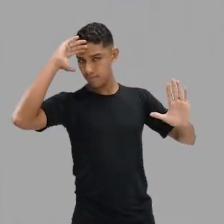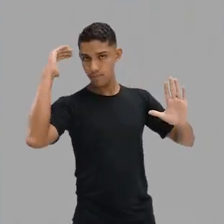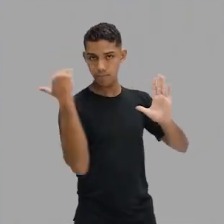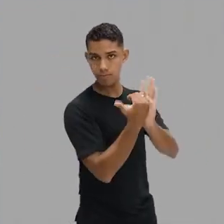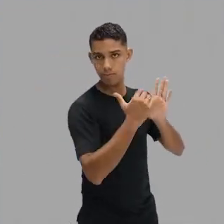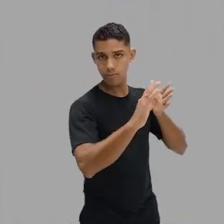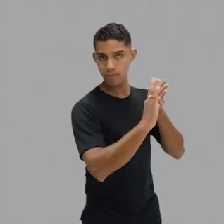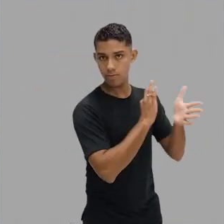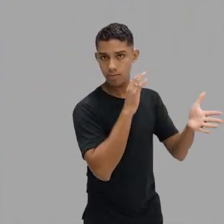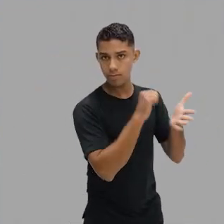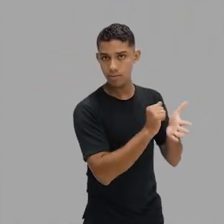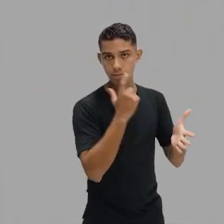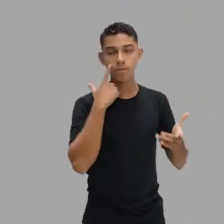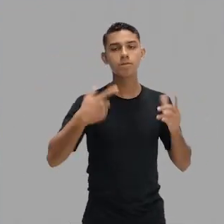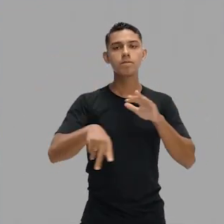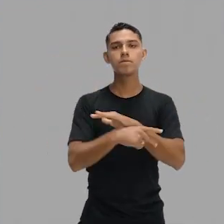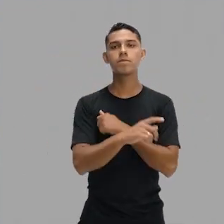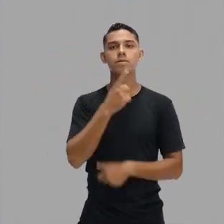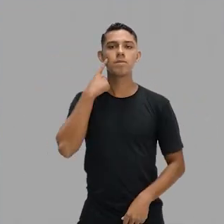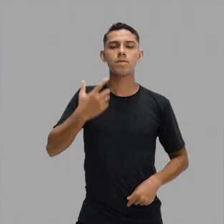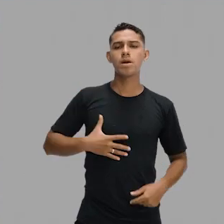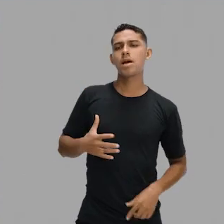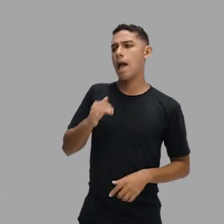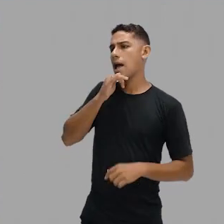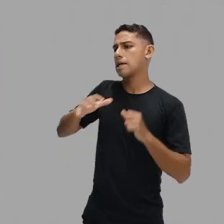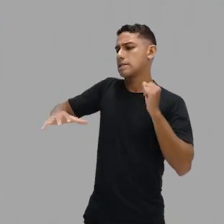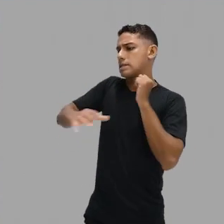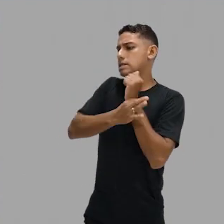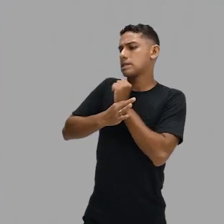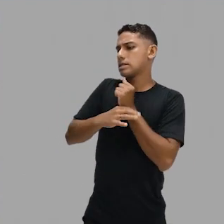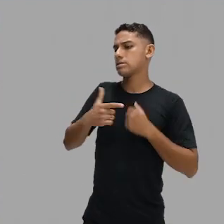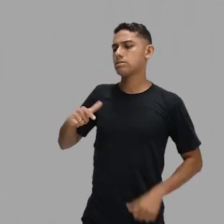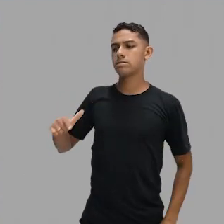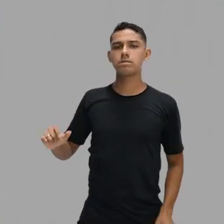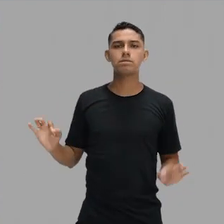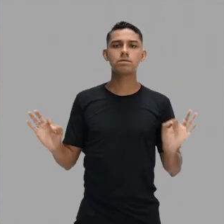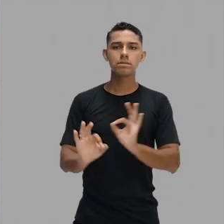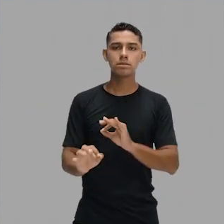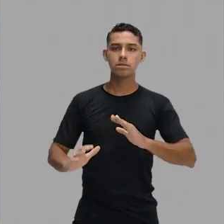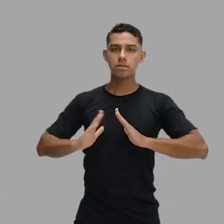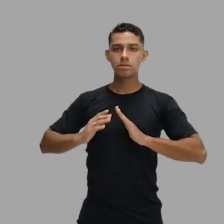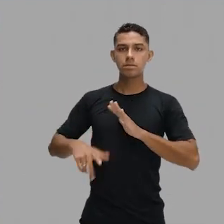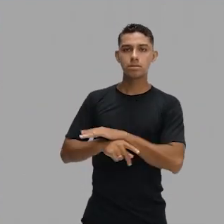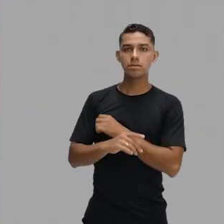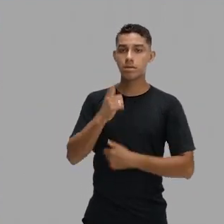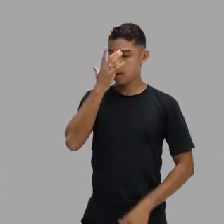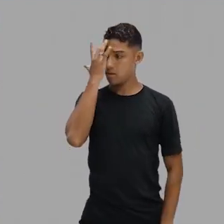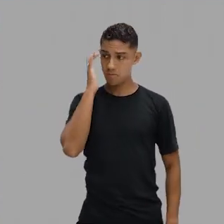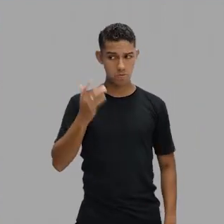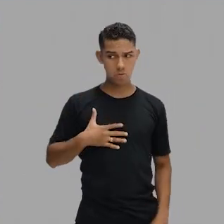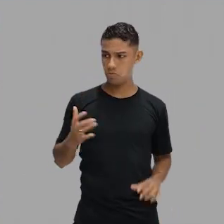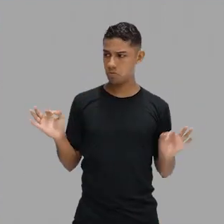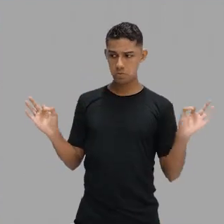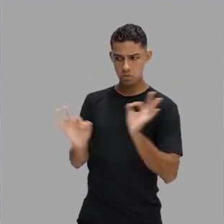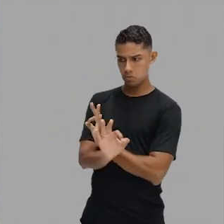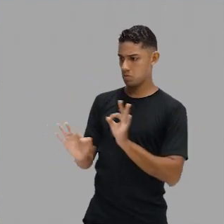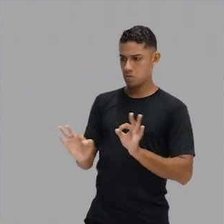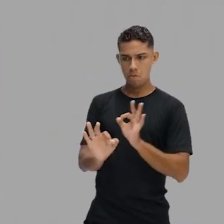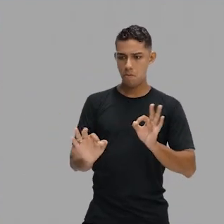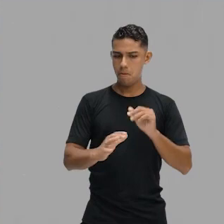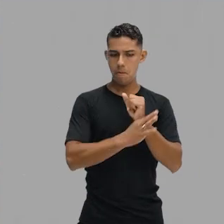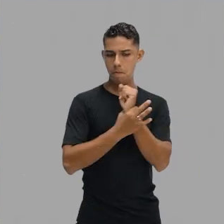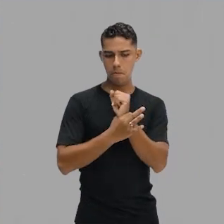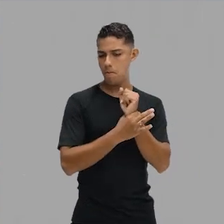das razões é a insegurança em relação à propriedade, certo? O ser humano não vivia seguro em